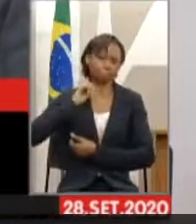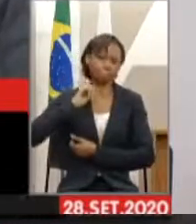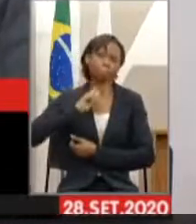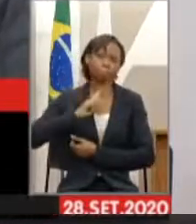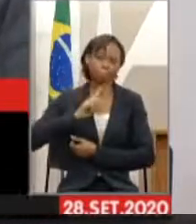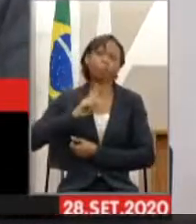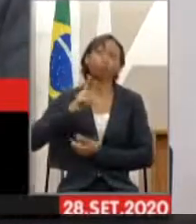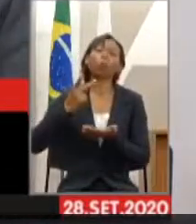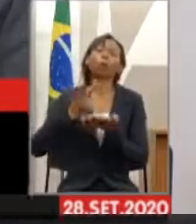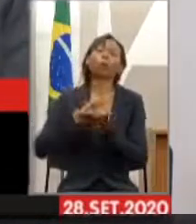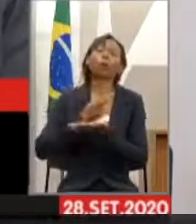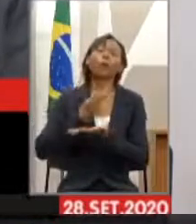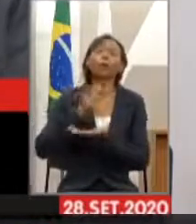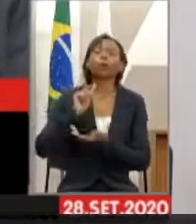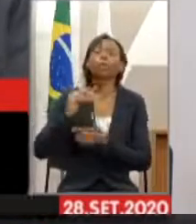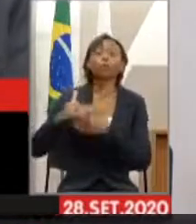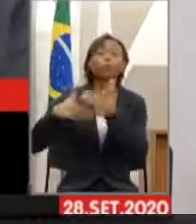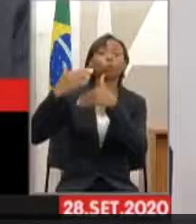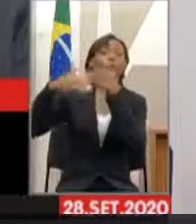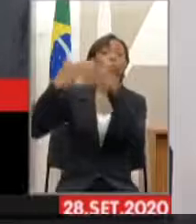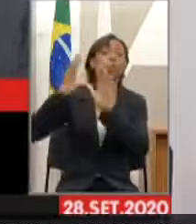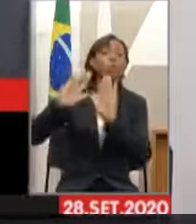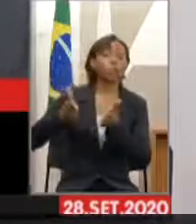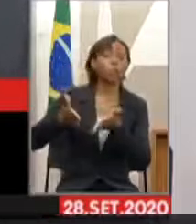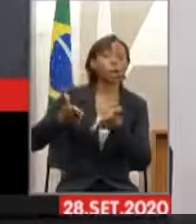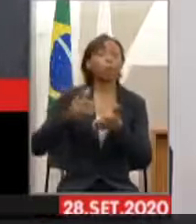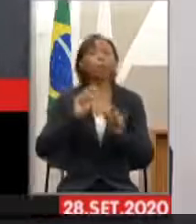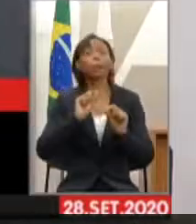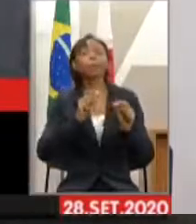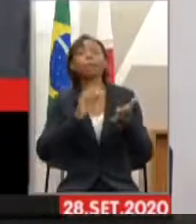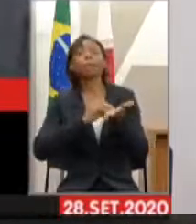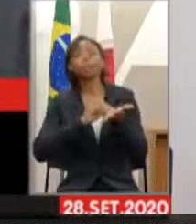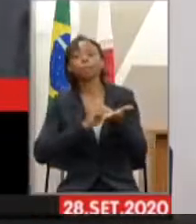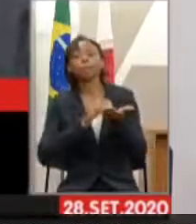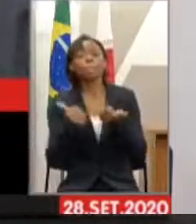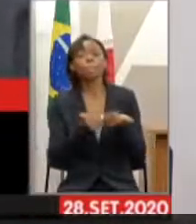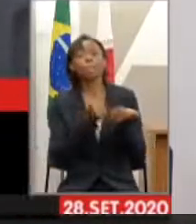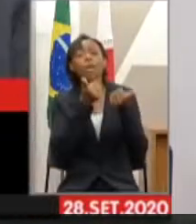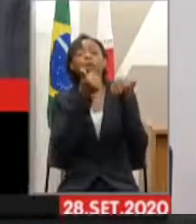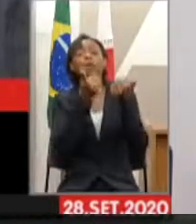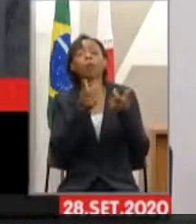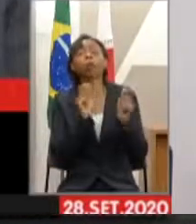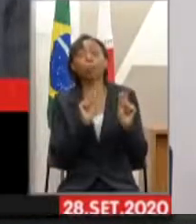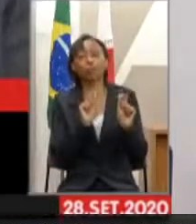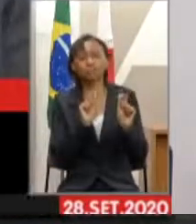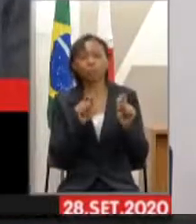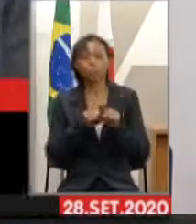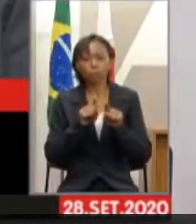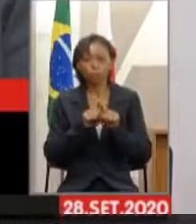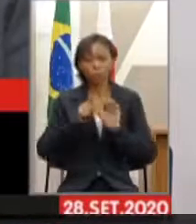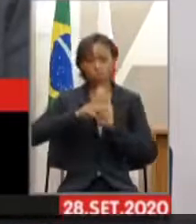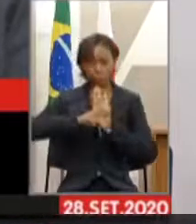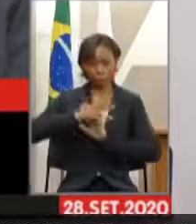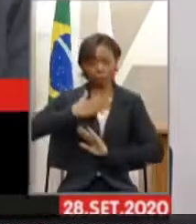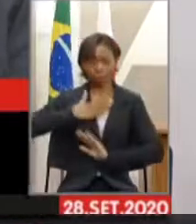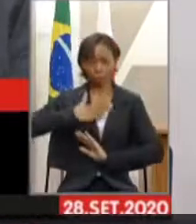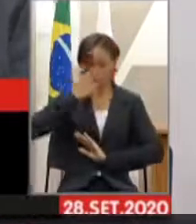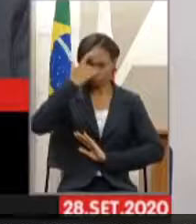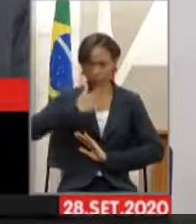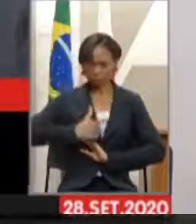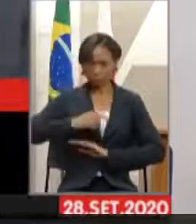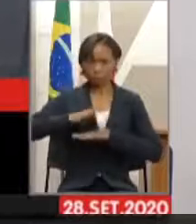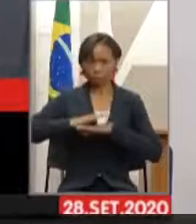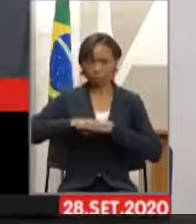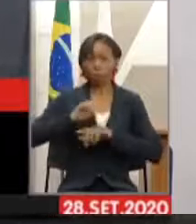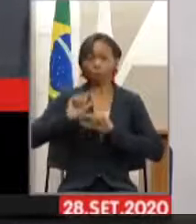O que houve de progresso, o que precisa de melhorar. tem um projeto aqui de minha autoria para colocar a